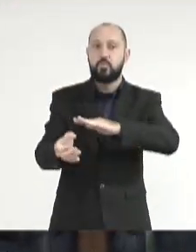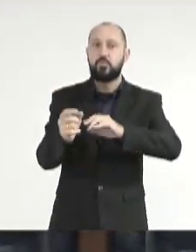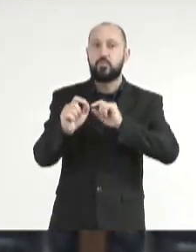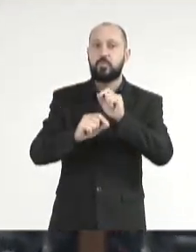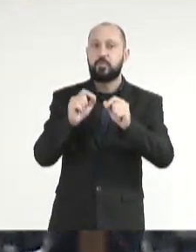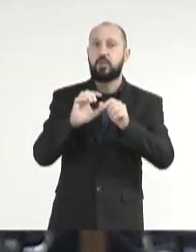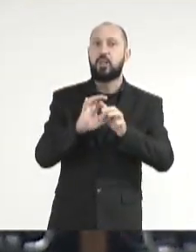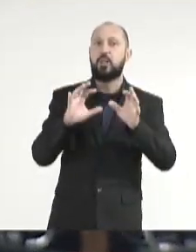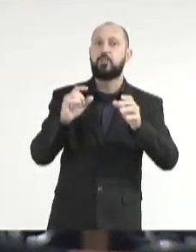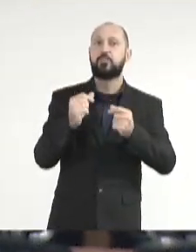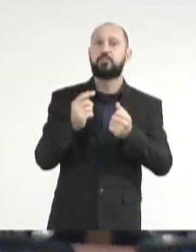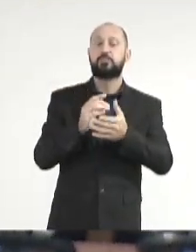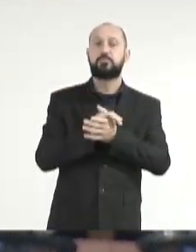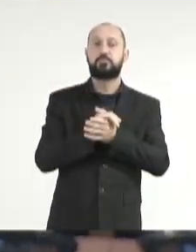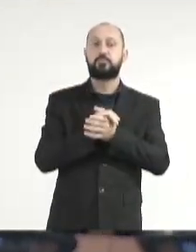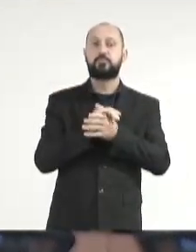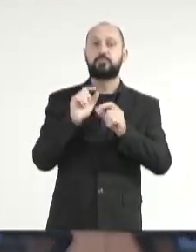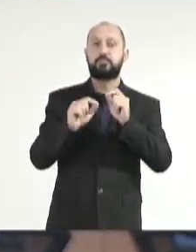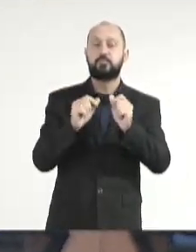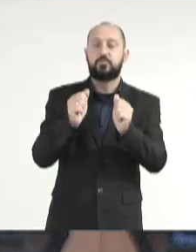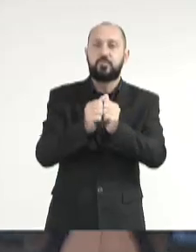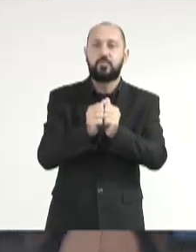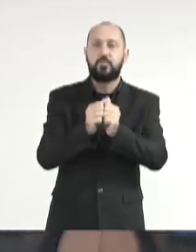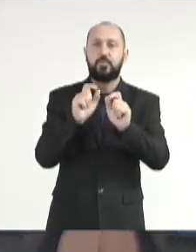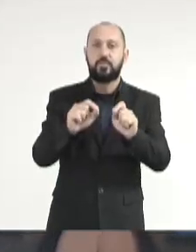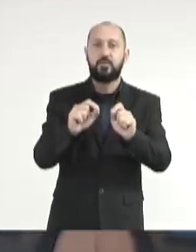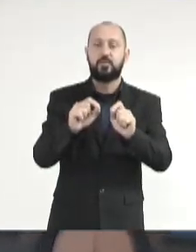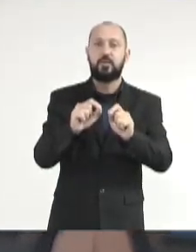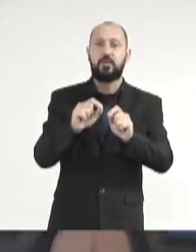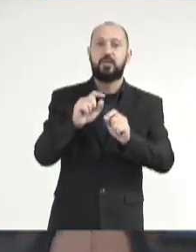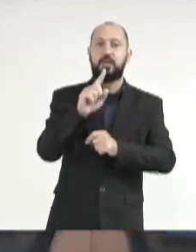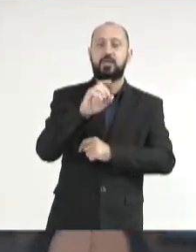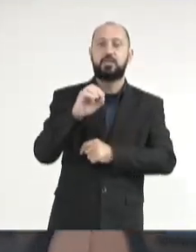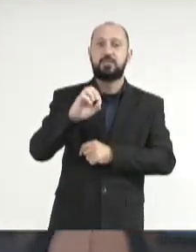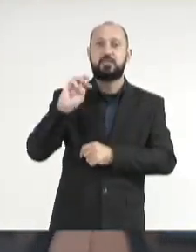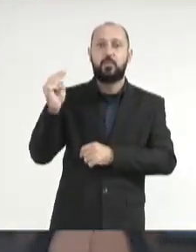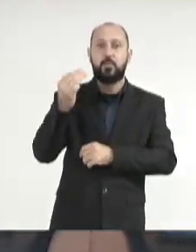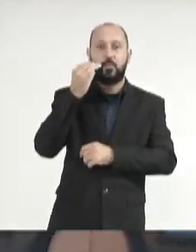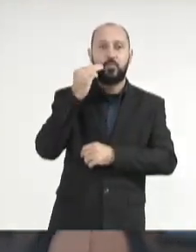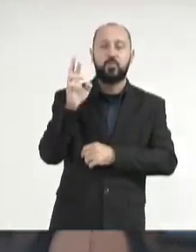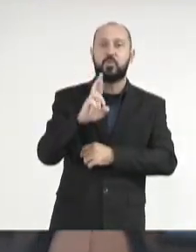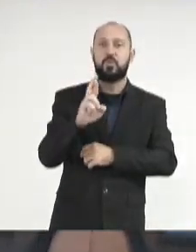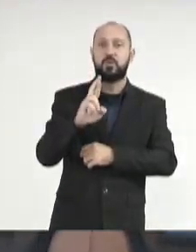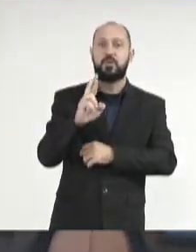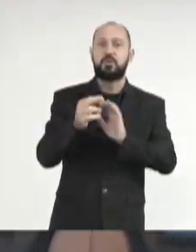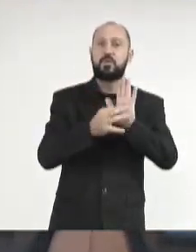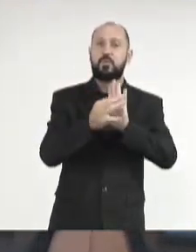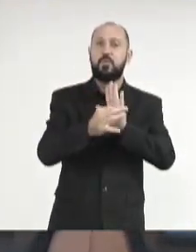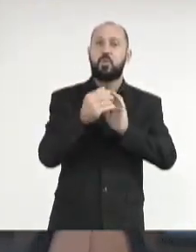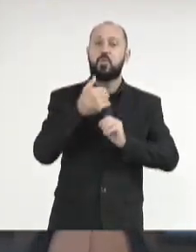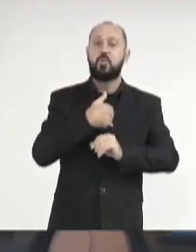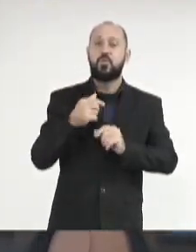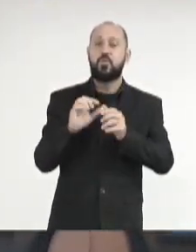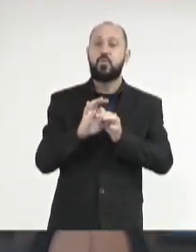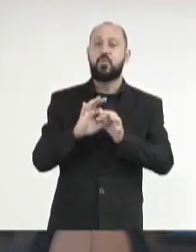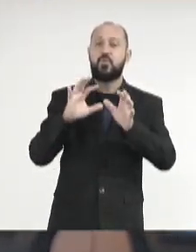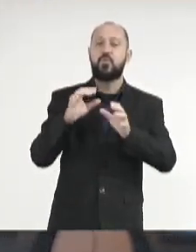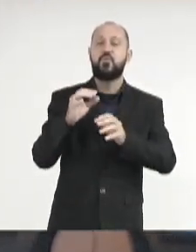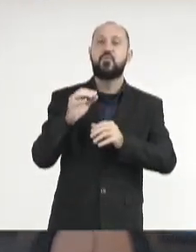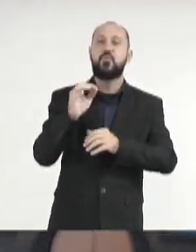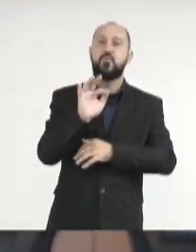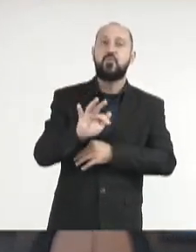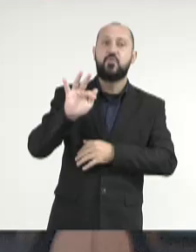uma operação de crédito aí no valor equivalente a a 100 milhões de reais. De acordo com a proposta, os recursos federais obtidos